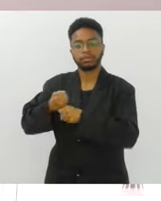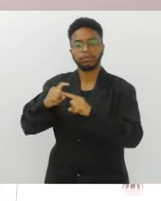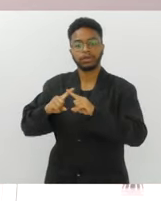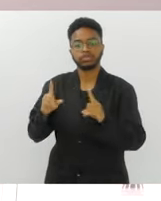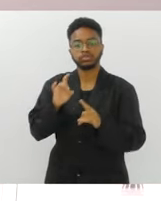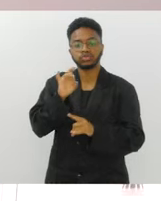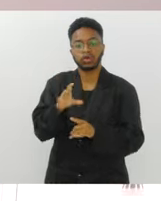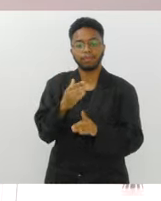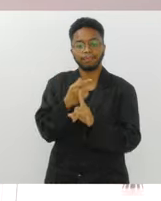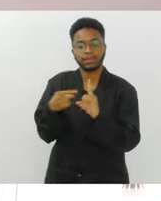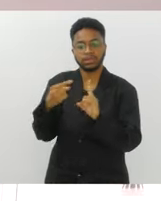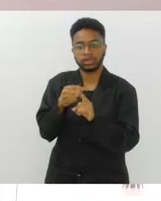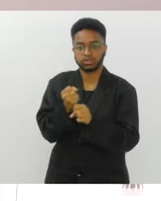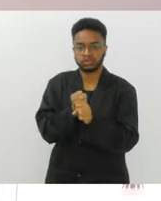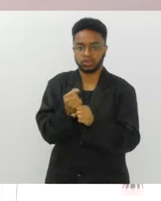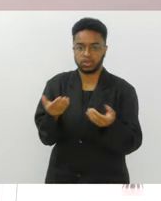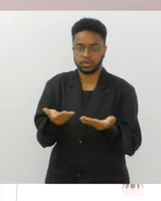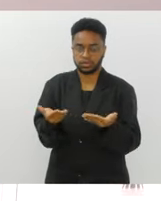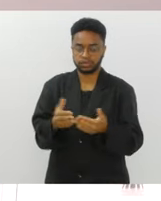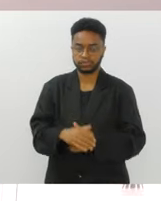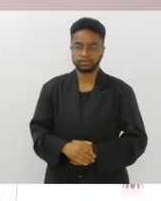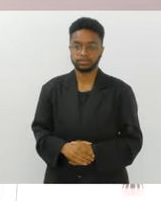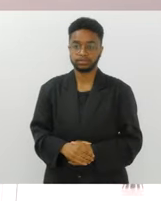desses processos, deputado Dionísio Lins,